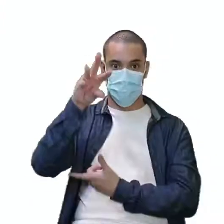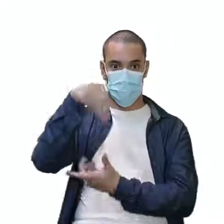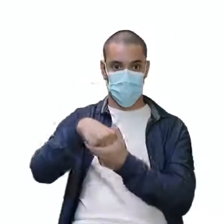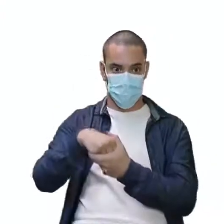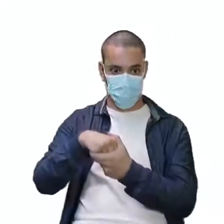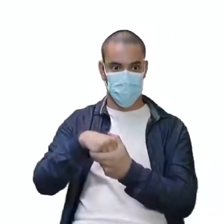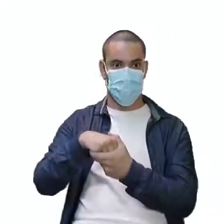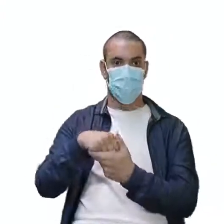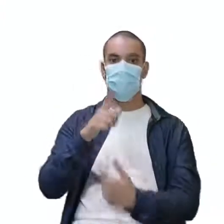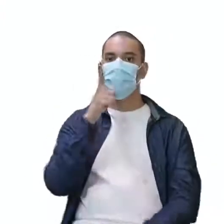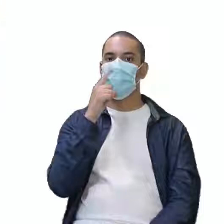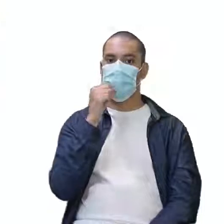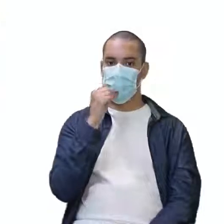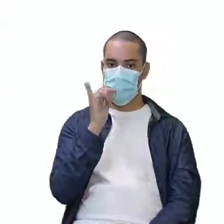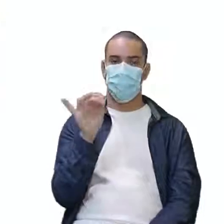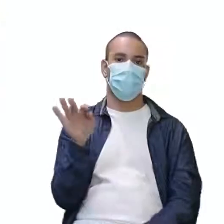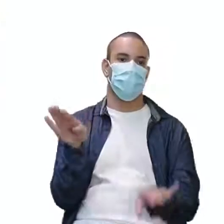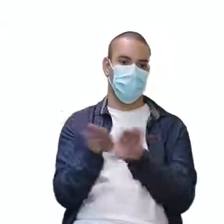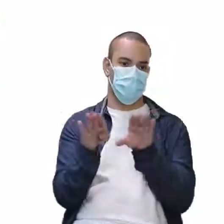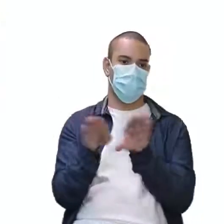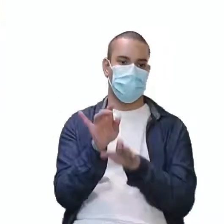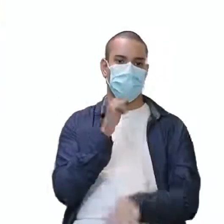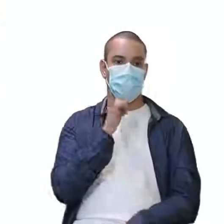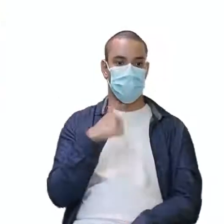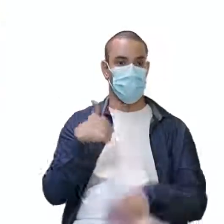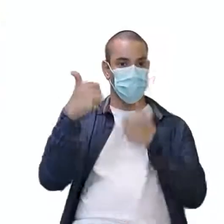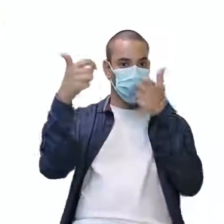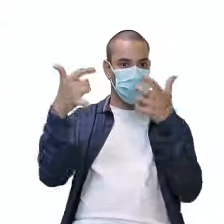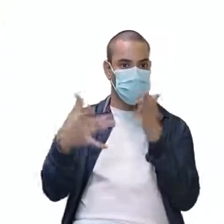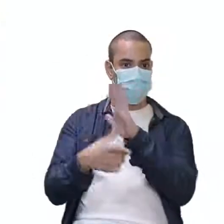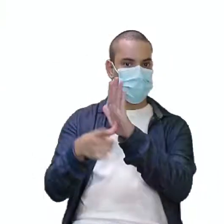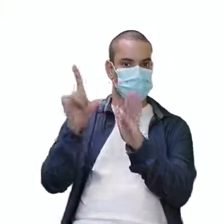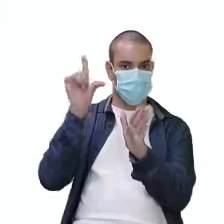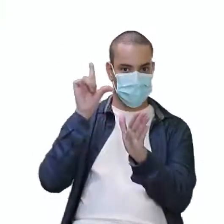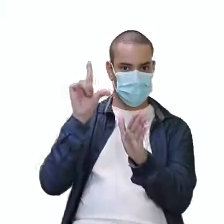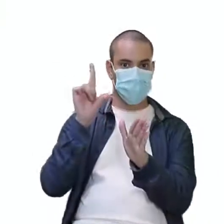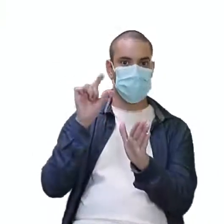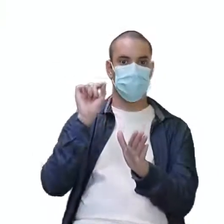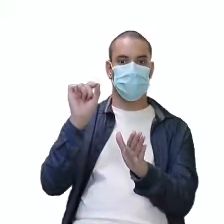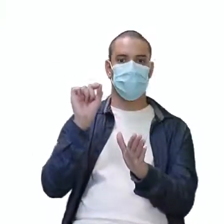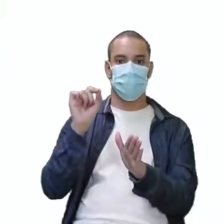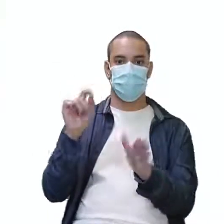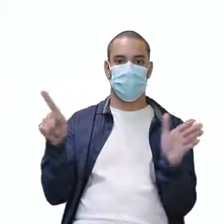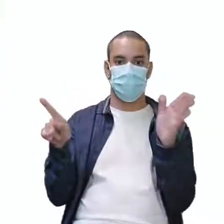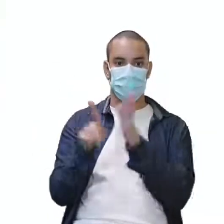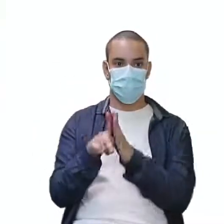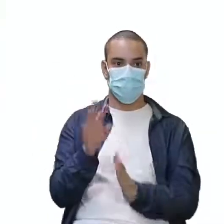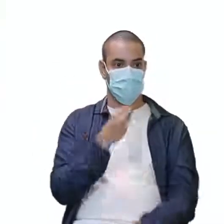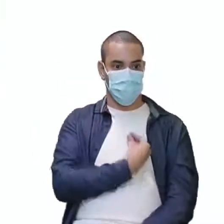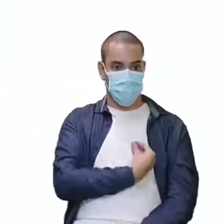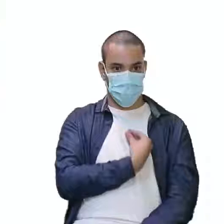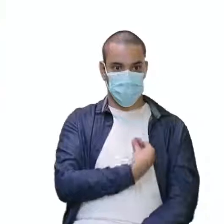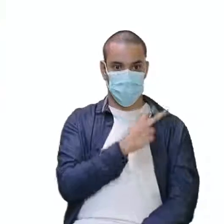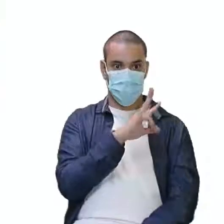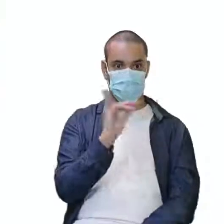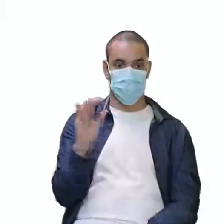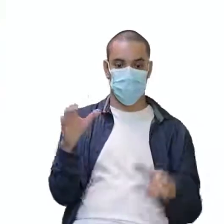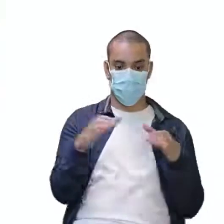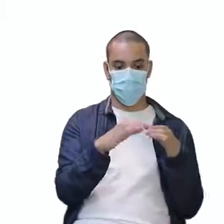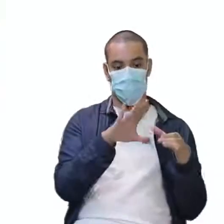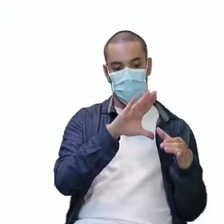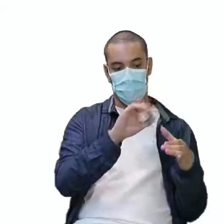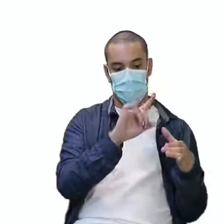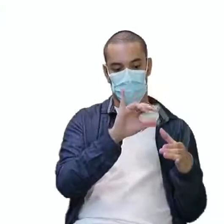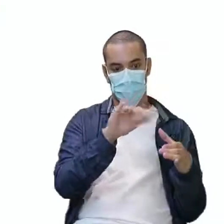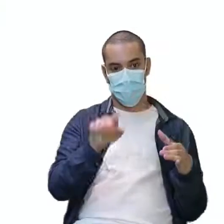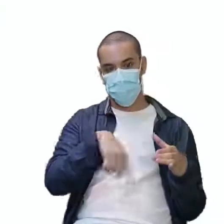né? No caso aquático. Também a gente deu exemplos ali aqueles indivíduos que vão formar colônias no ambiente terrestre, tá? Eles podem estar em